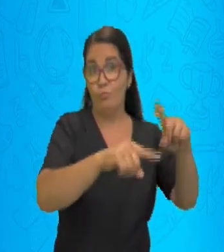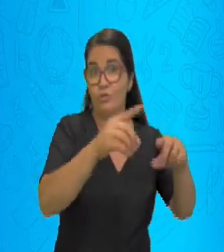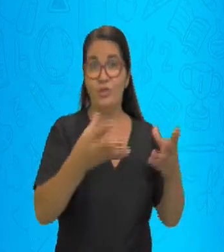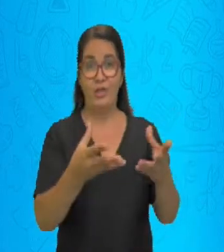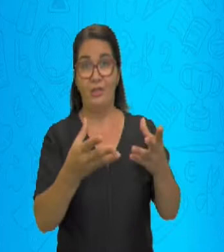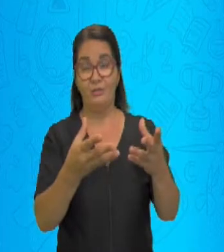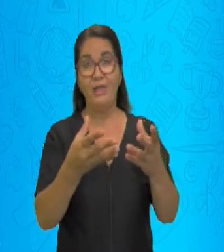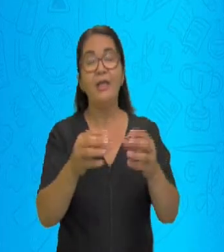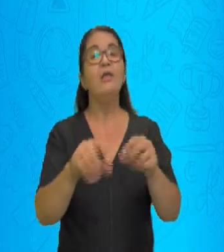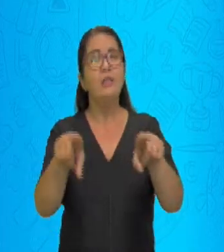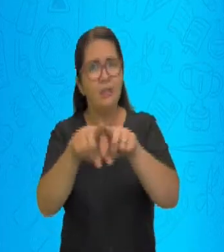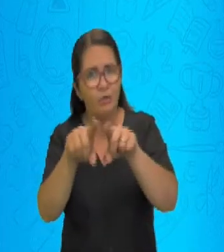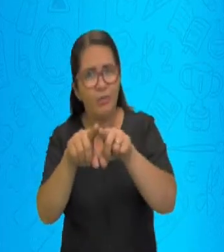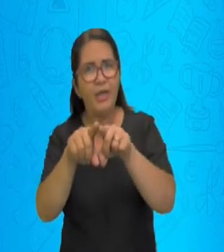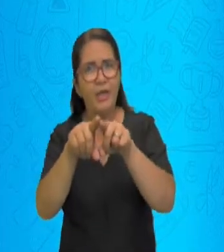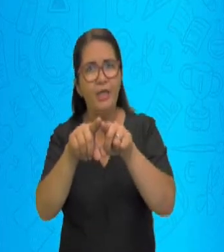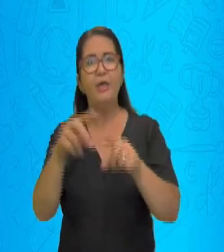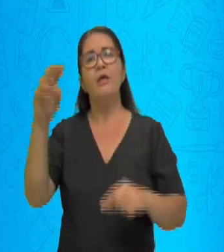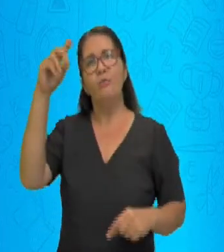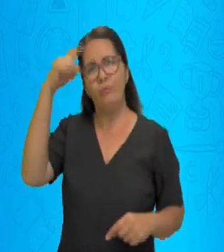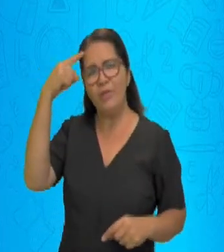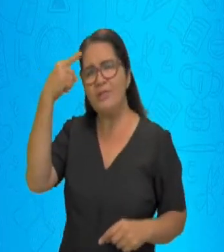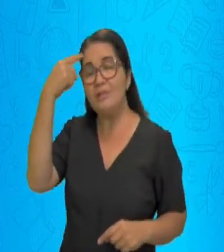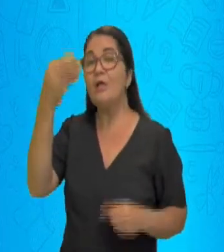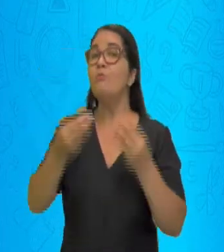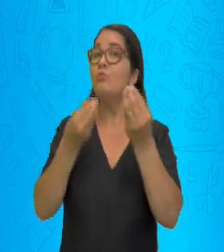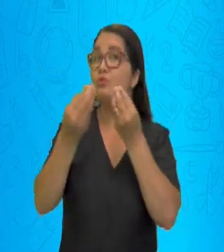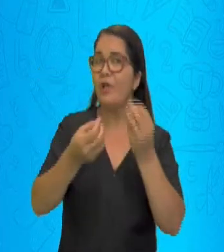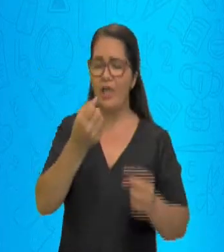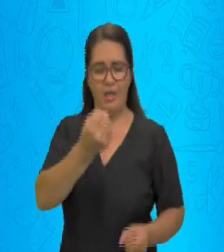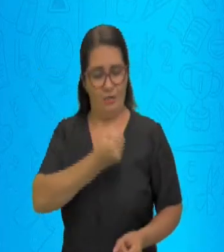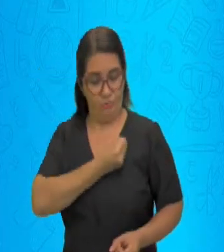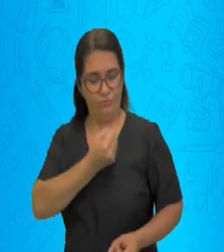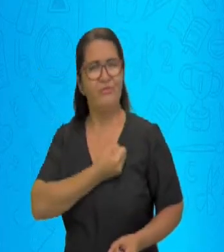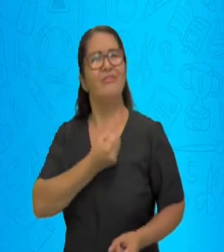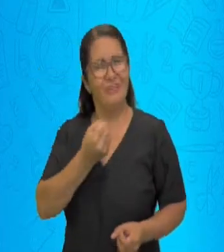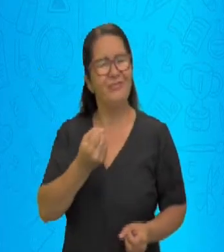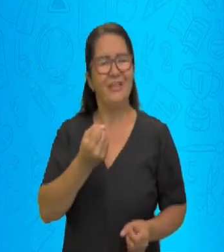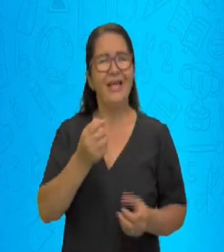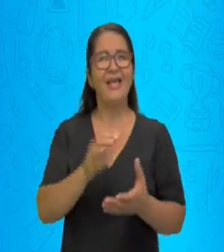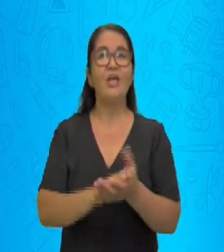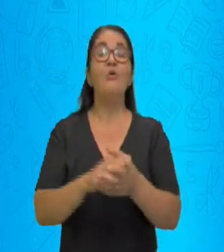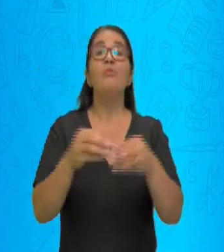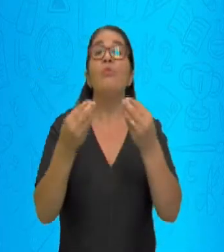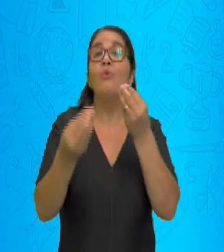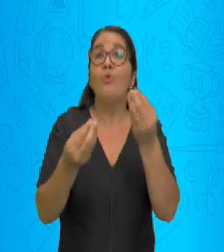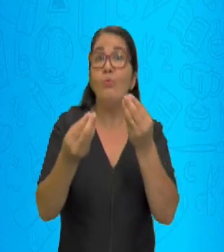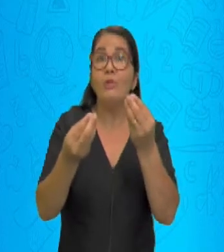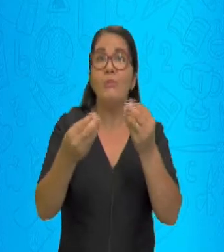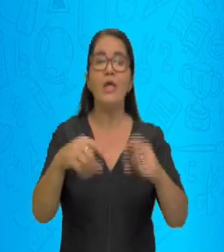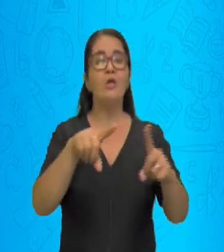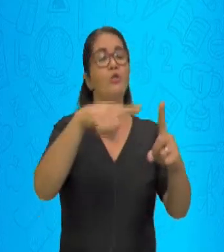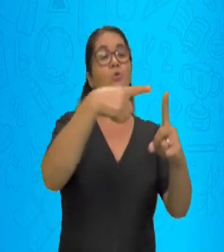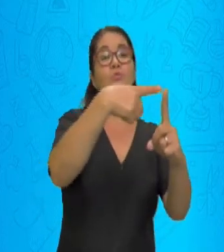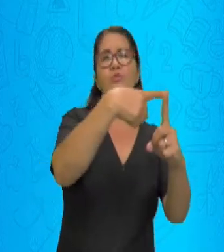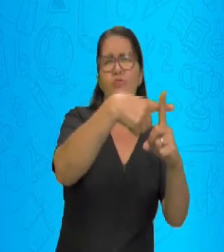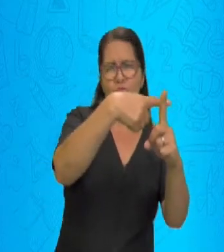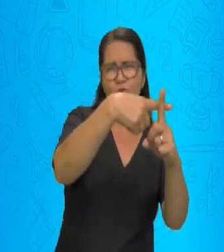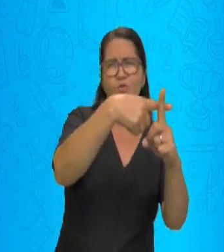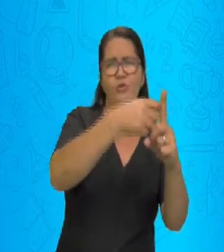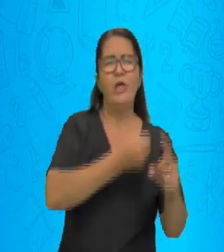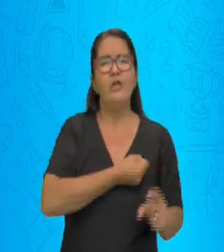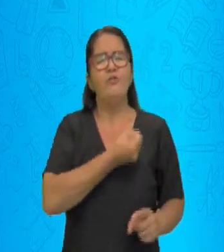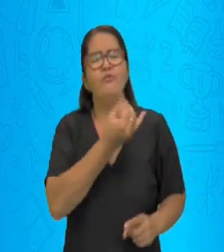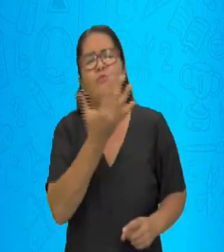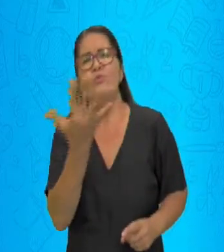fazer operações de adição com frações, com números decimais, com os números naturais e